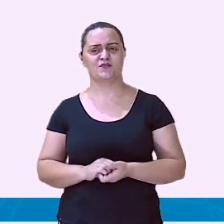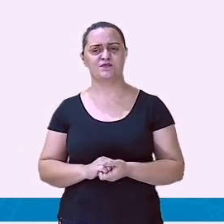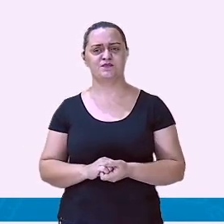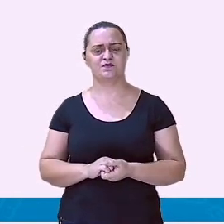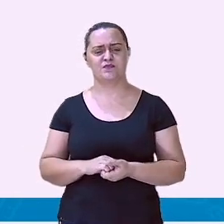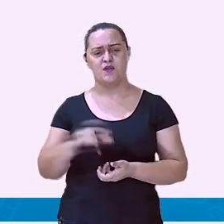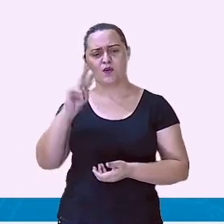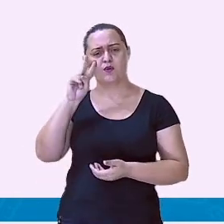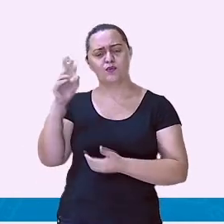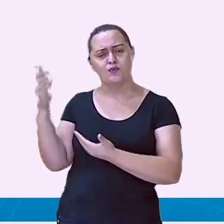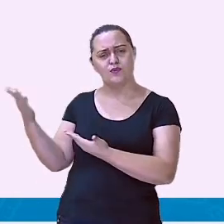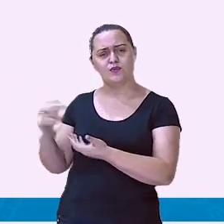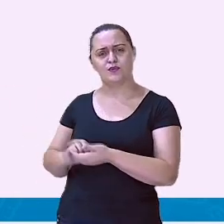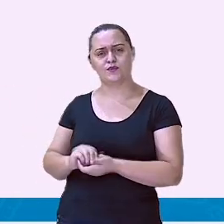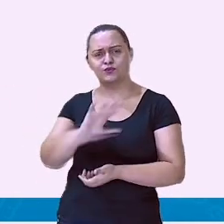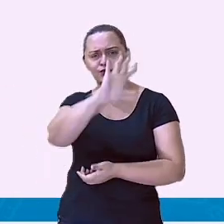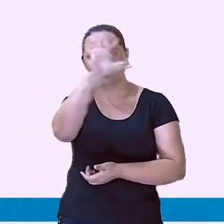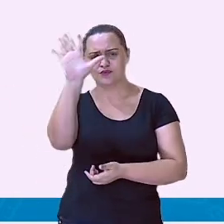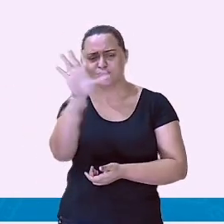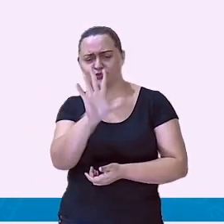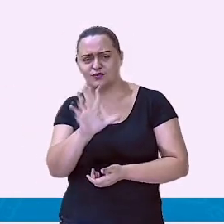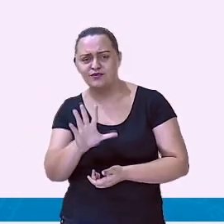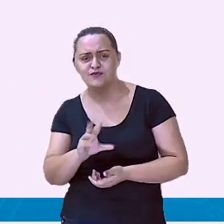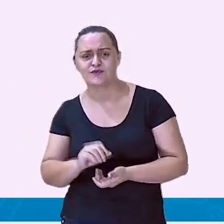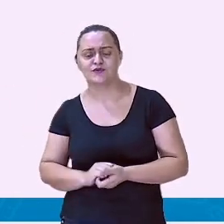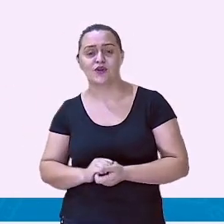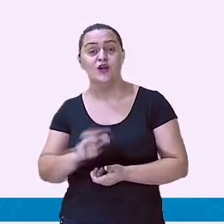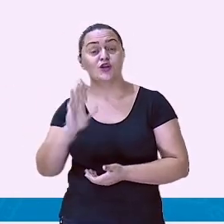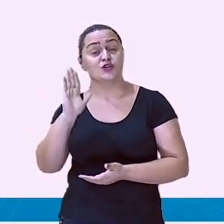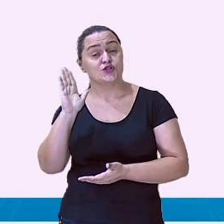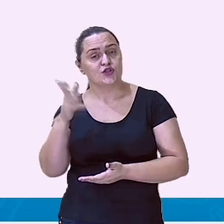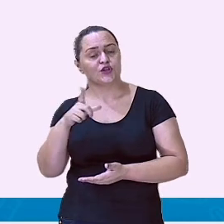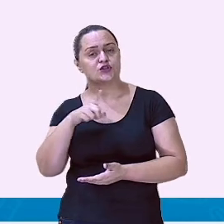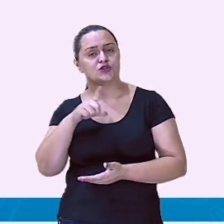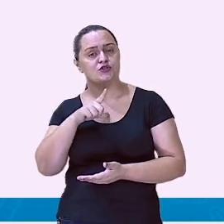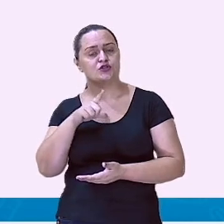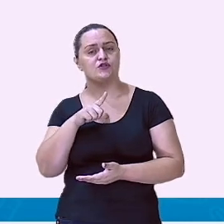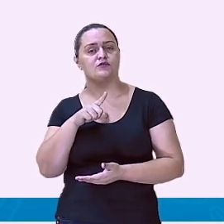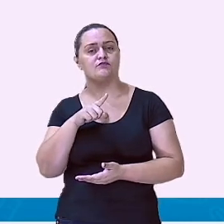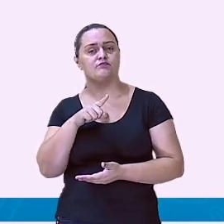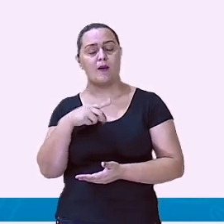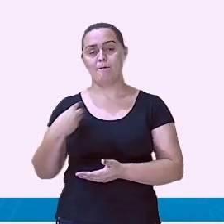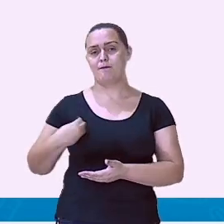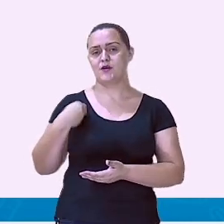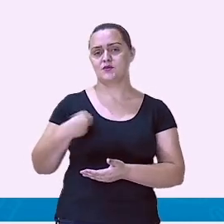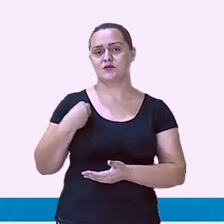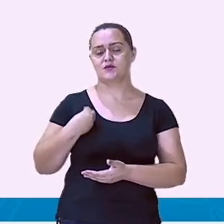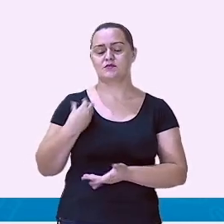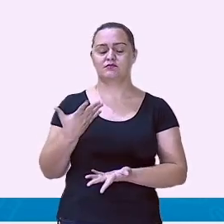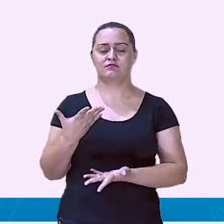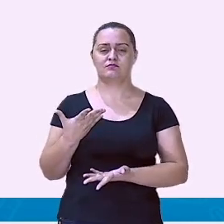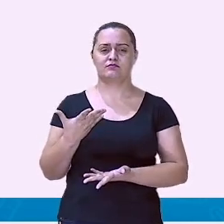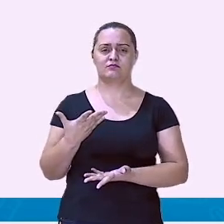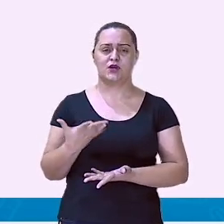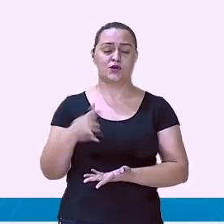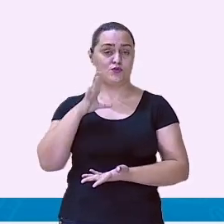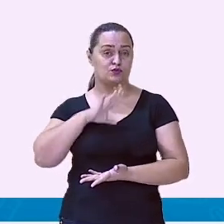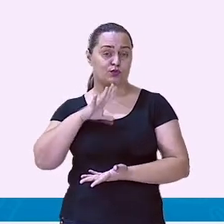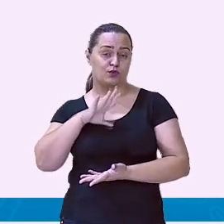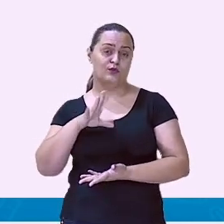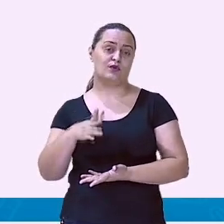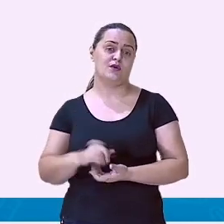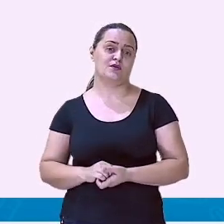todo o território já estava sendo ocupado. E, claro, a concentração estava